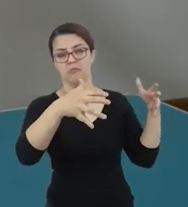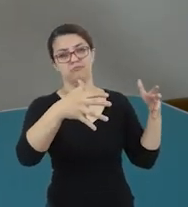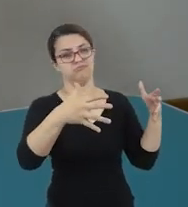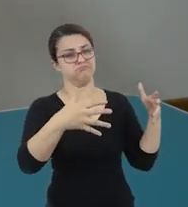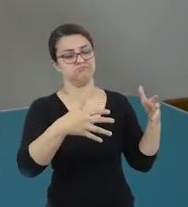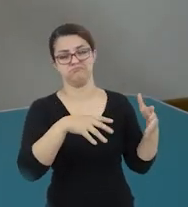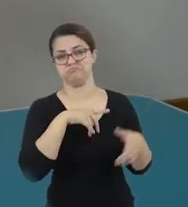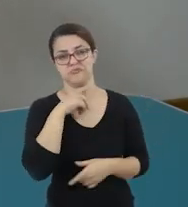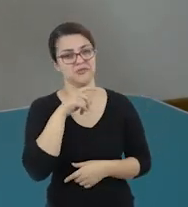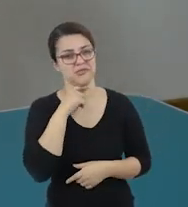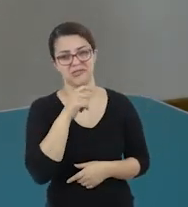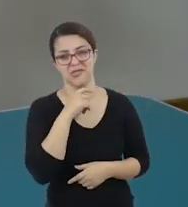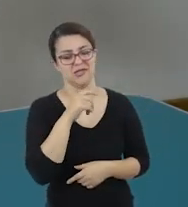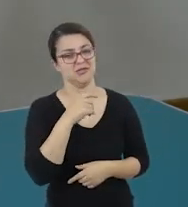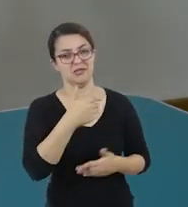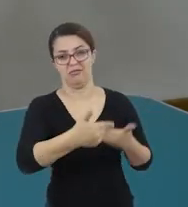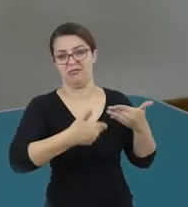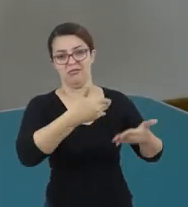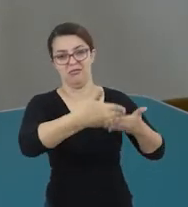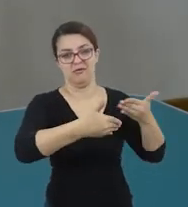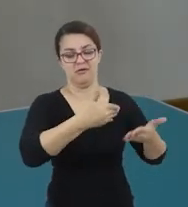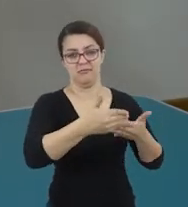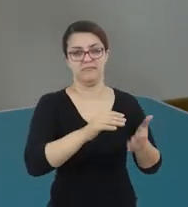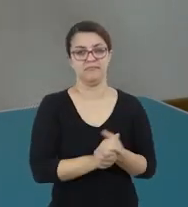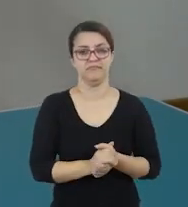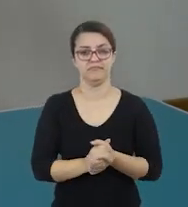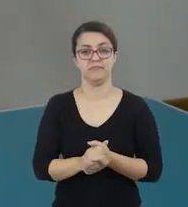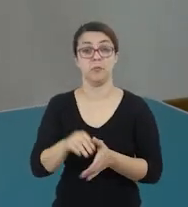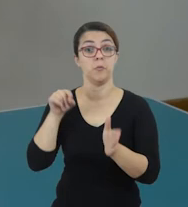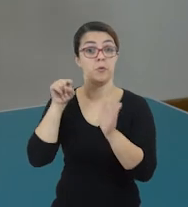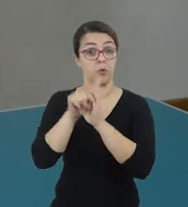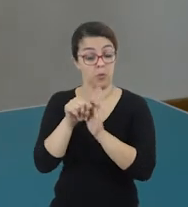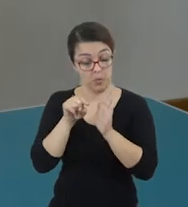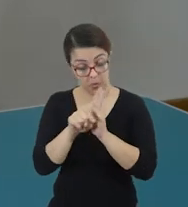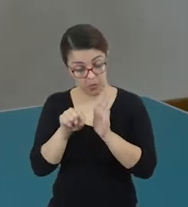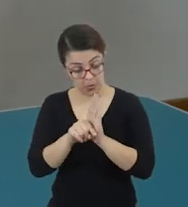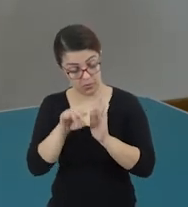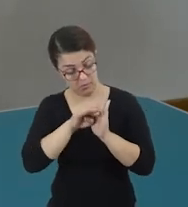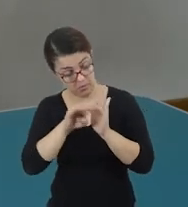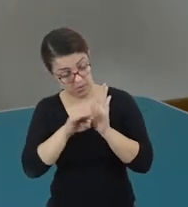não tratável, tudo bem? Vocês terão questionários onde vocês responderão